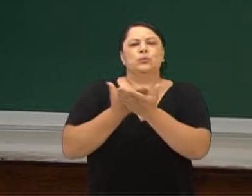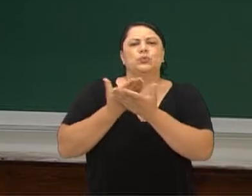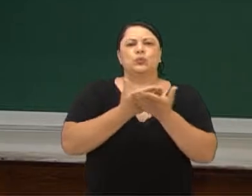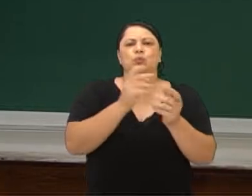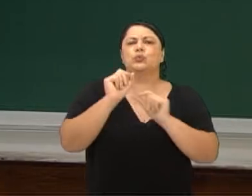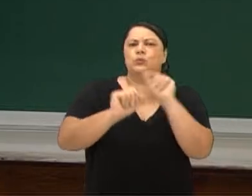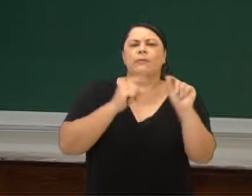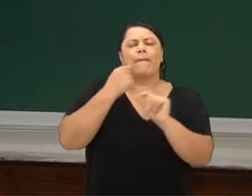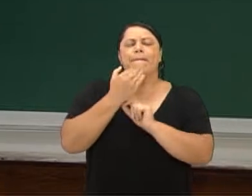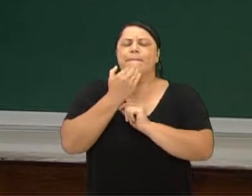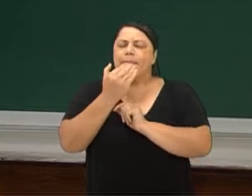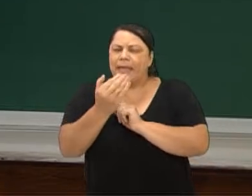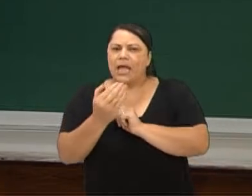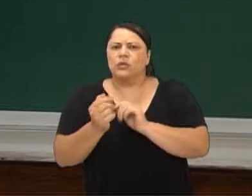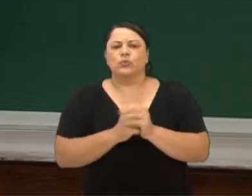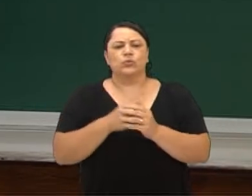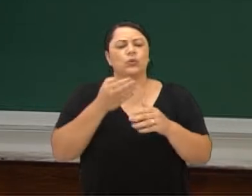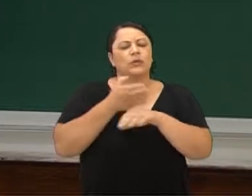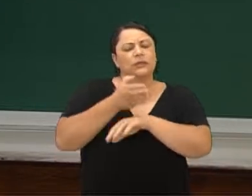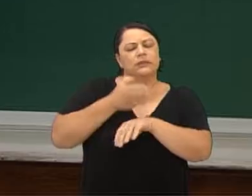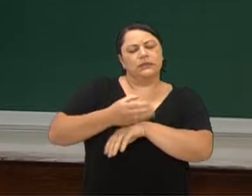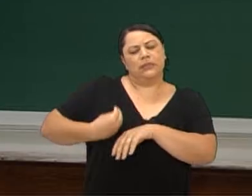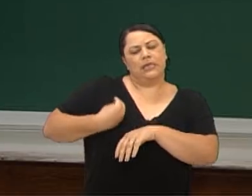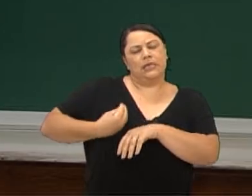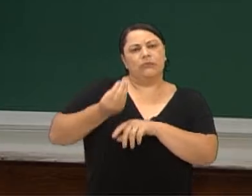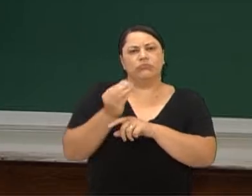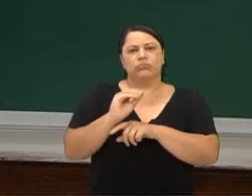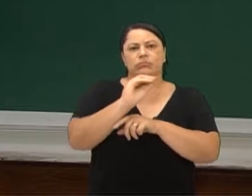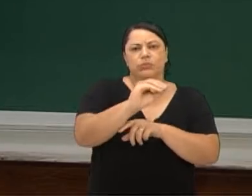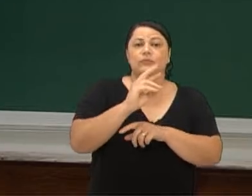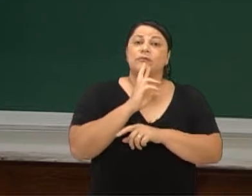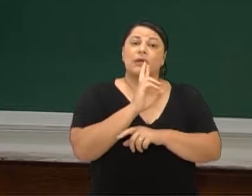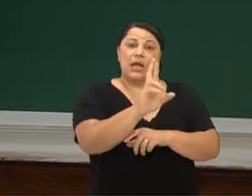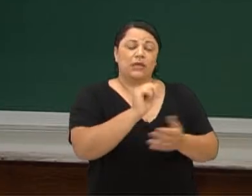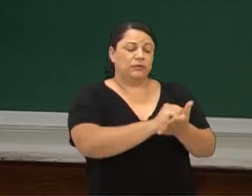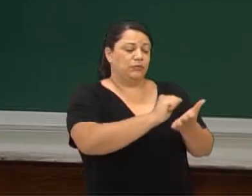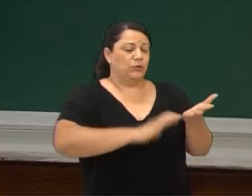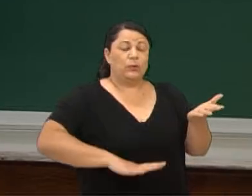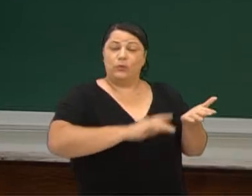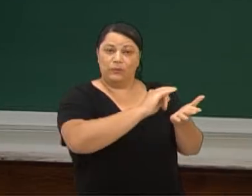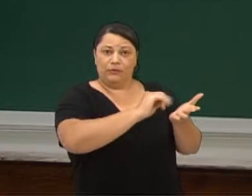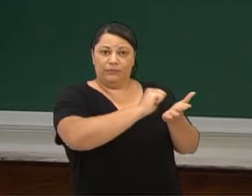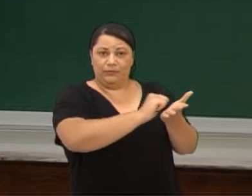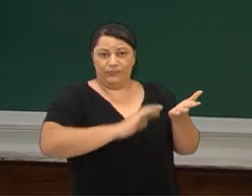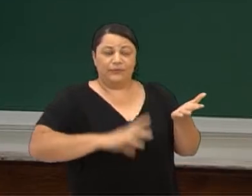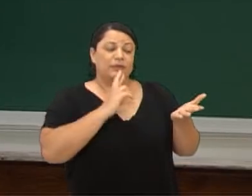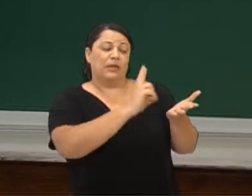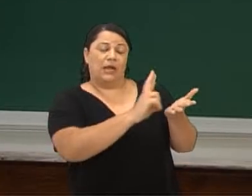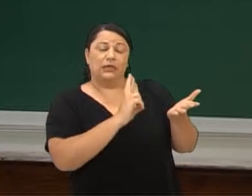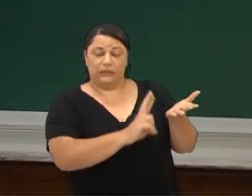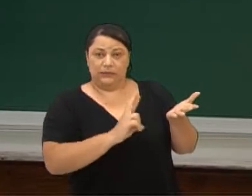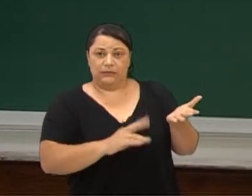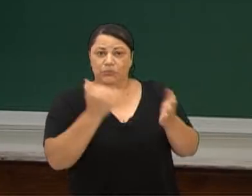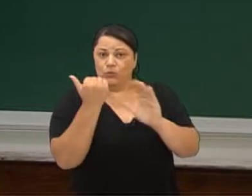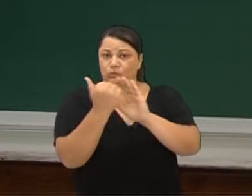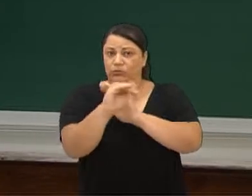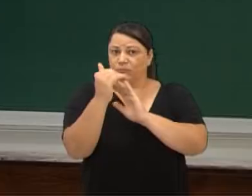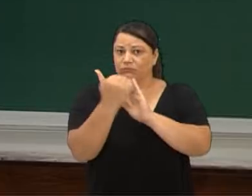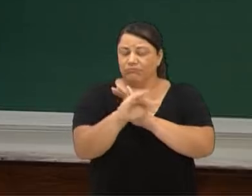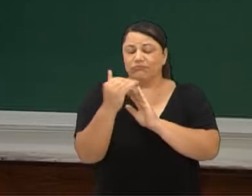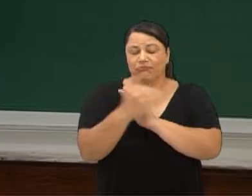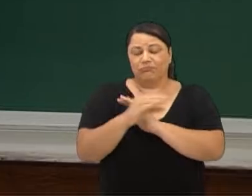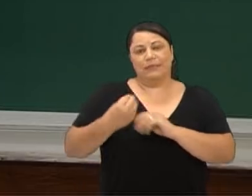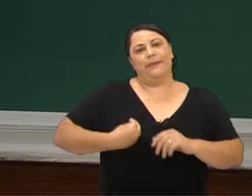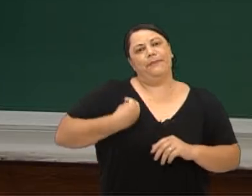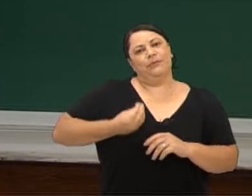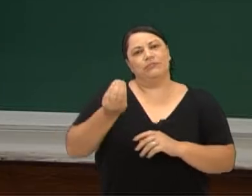você acesse a aula e responda a atividade. Responda a atividade dessa aula e envie. Assim você vai